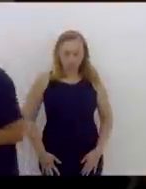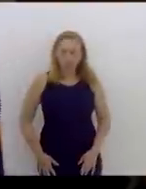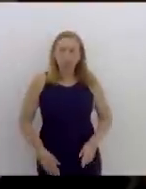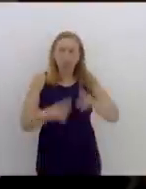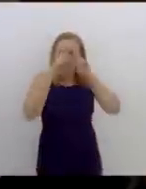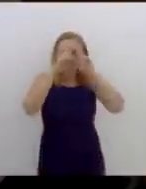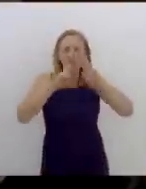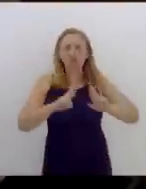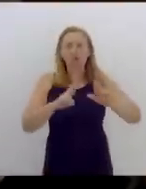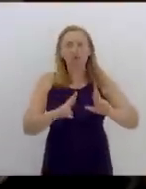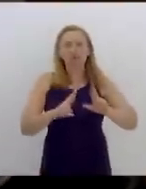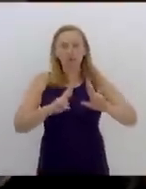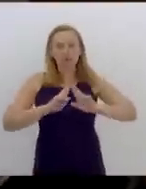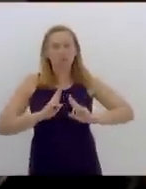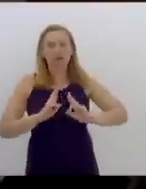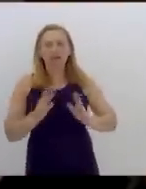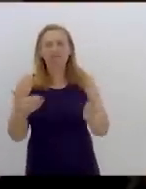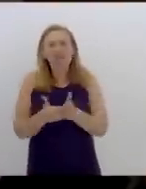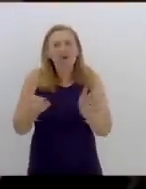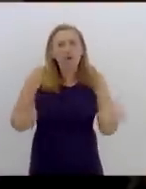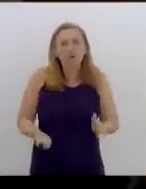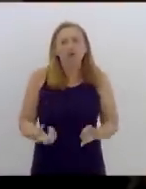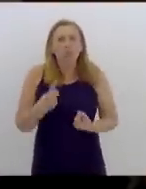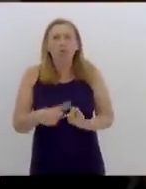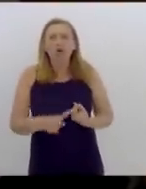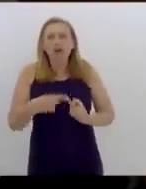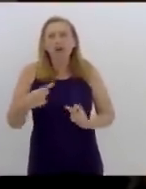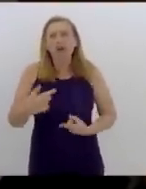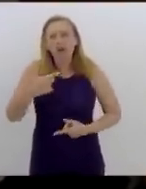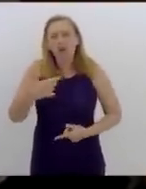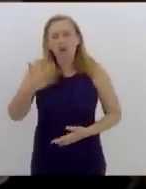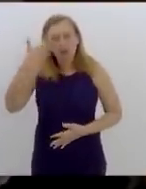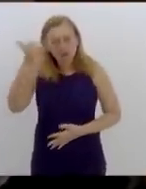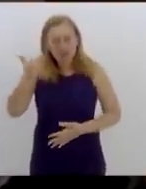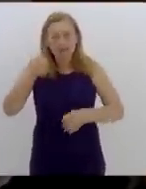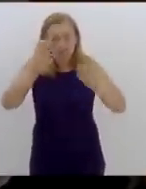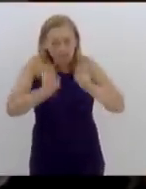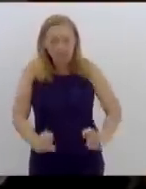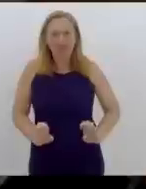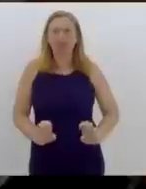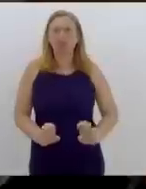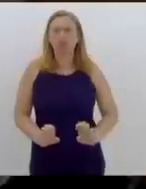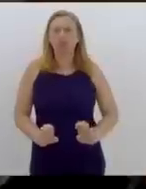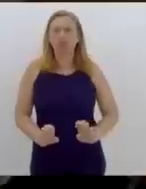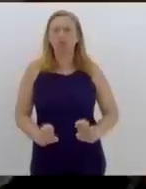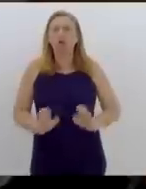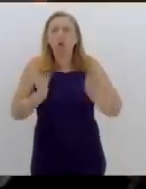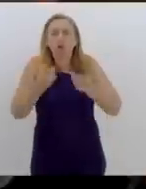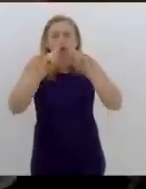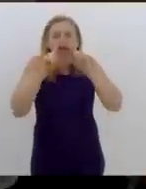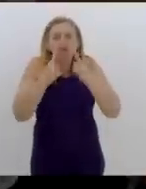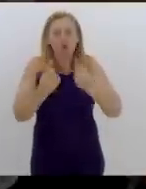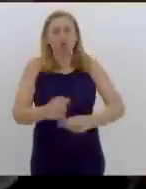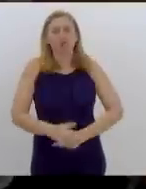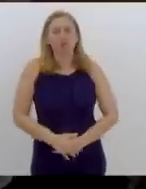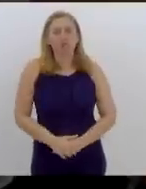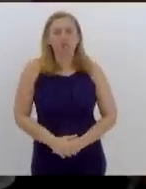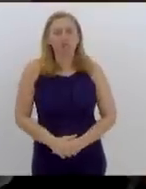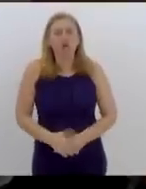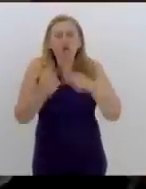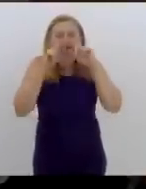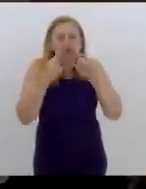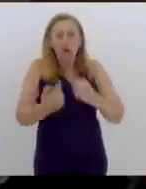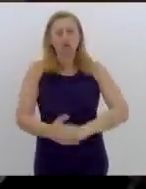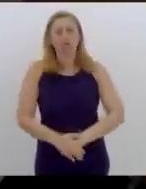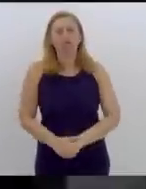eles me respeita até hoje porque eu sempre lorreia a farda da PM hoje eu choro por ela eu